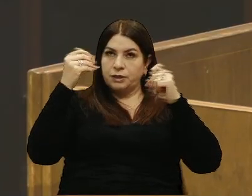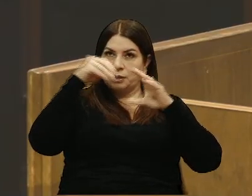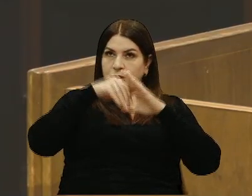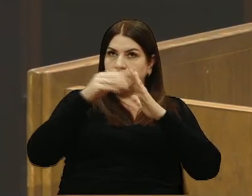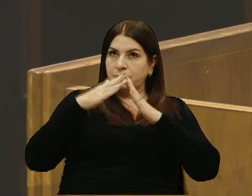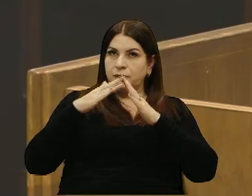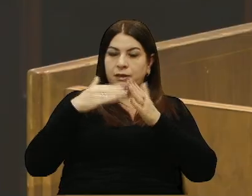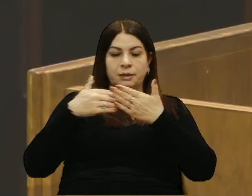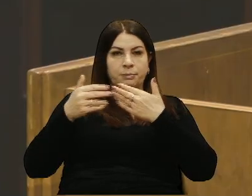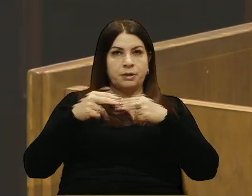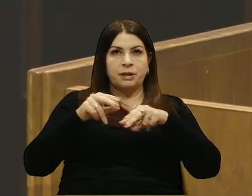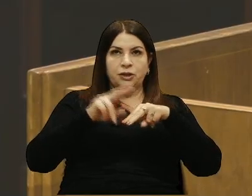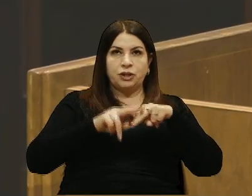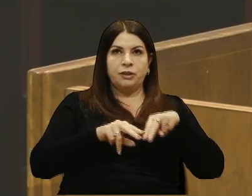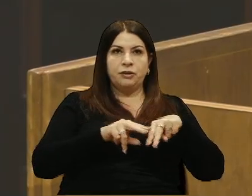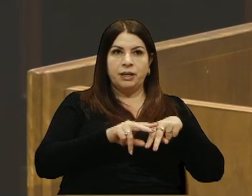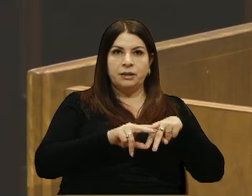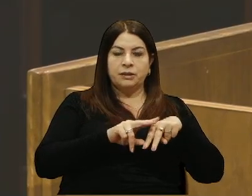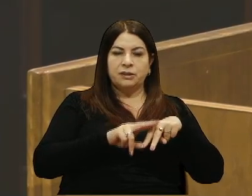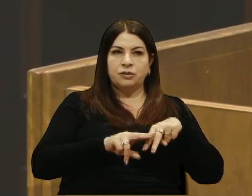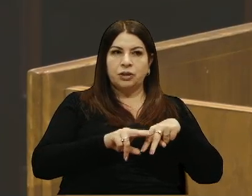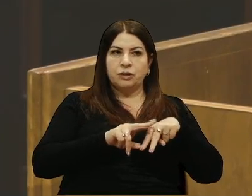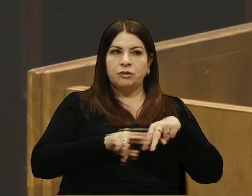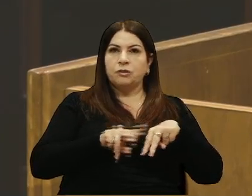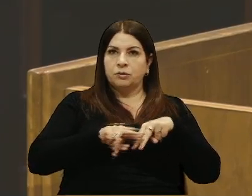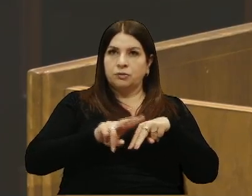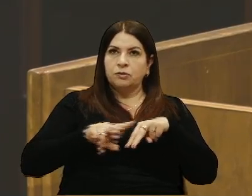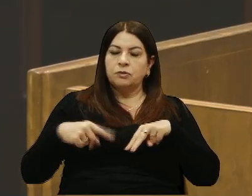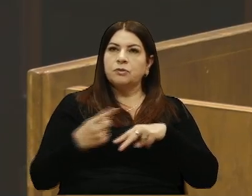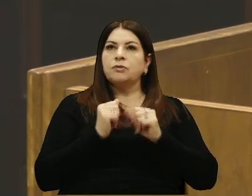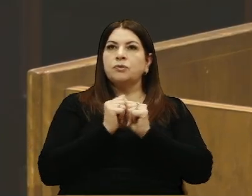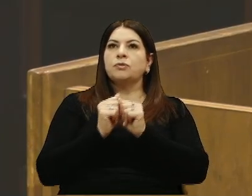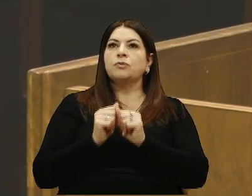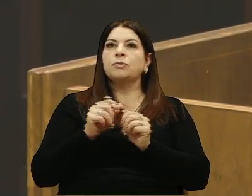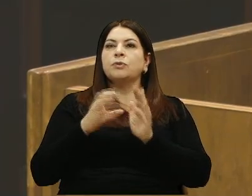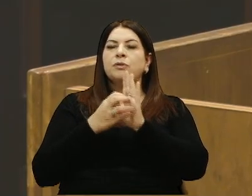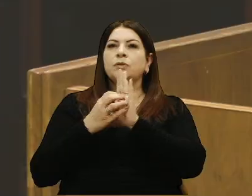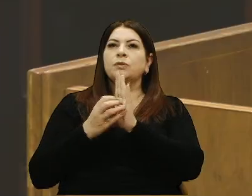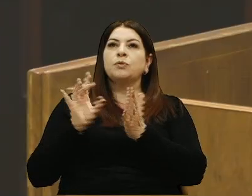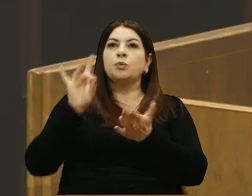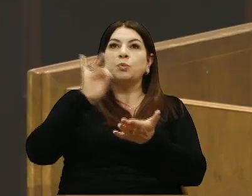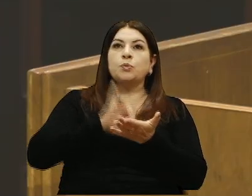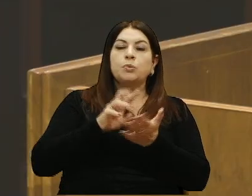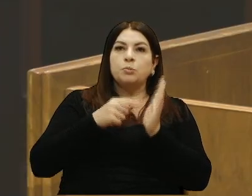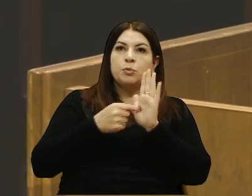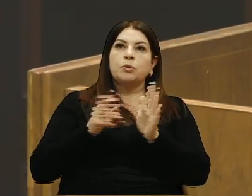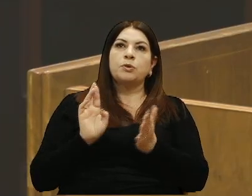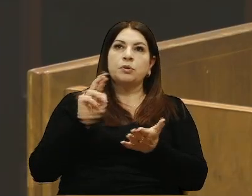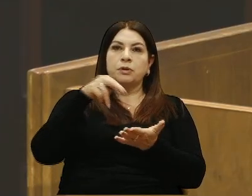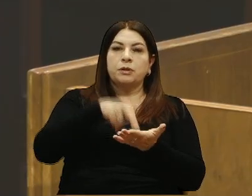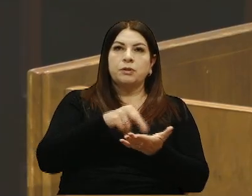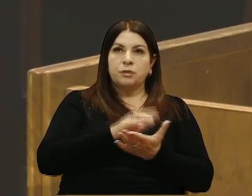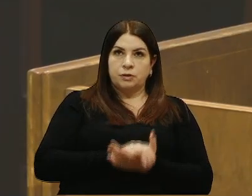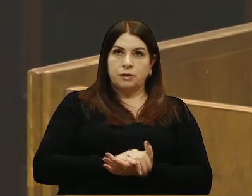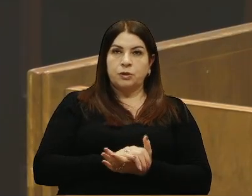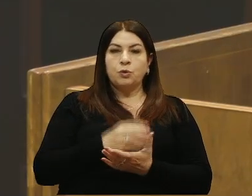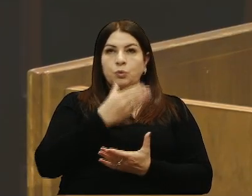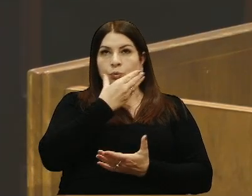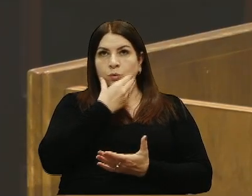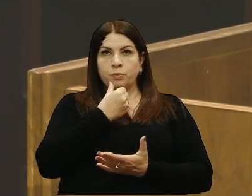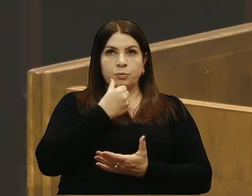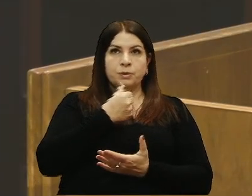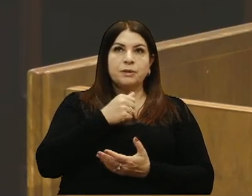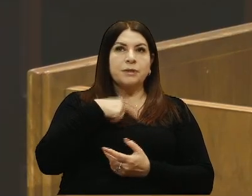seu gênero. Na última vez, eu trouxe dados concretos que mostram uma realidade dura. Homens também